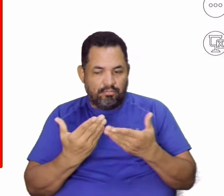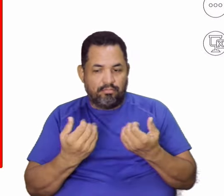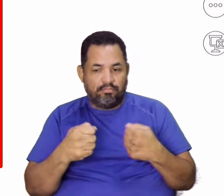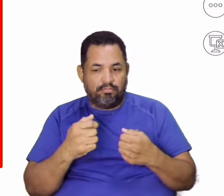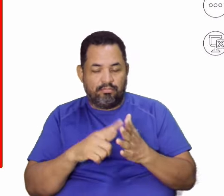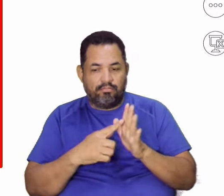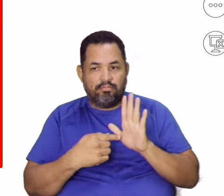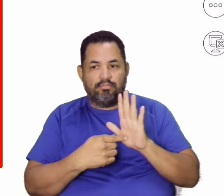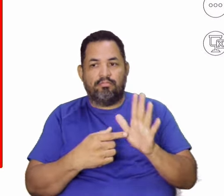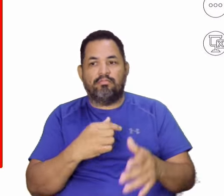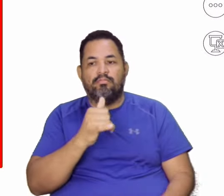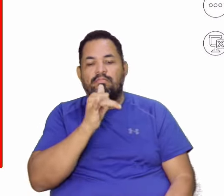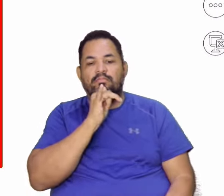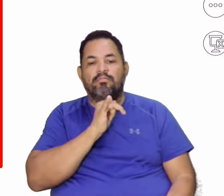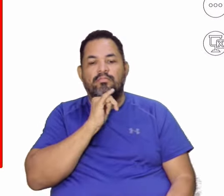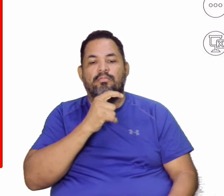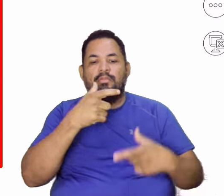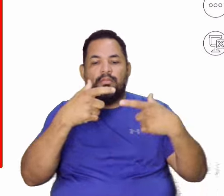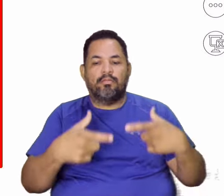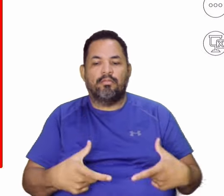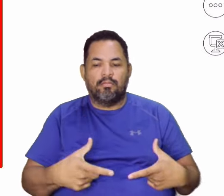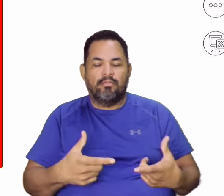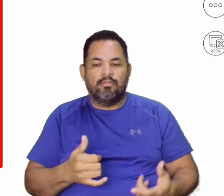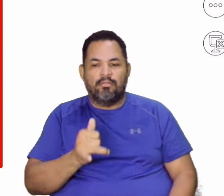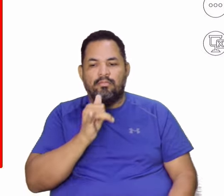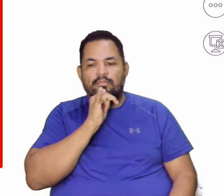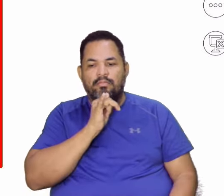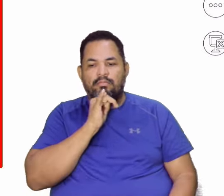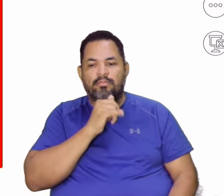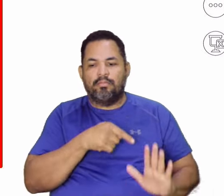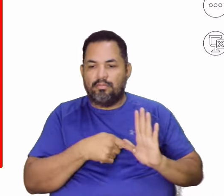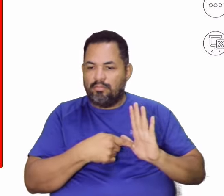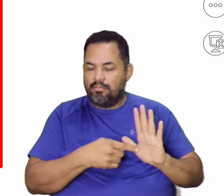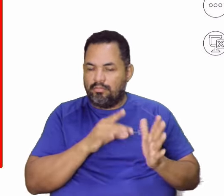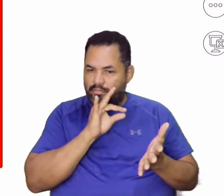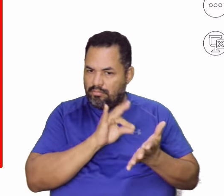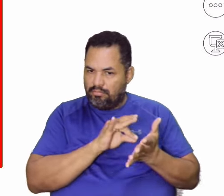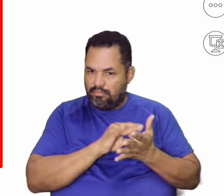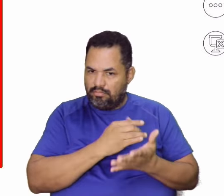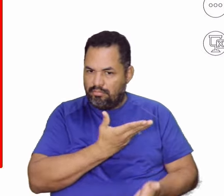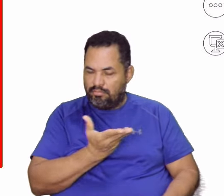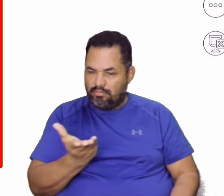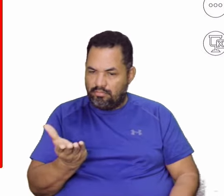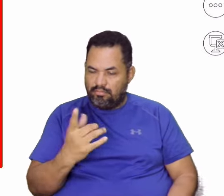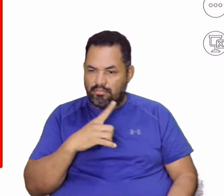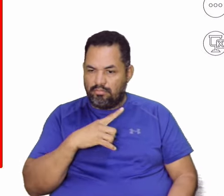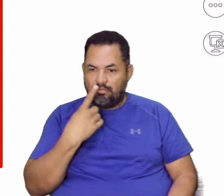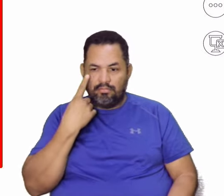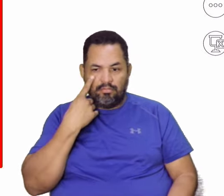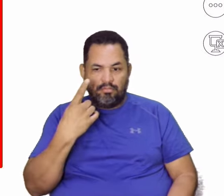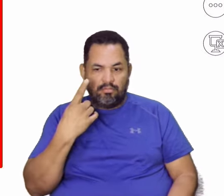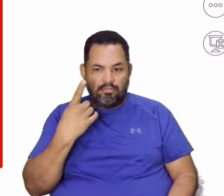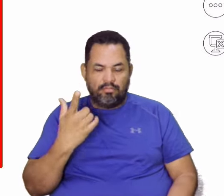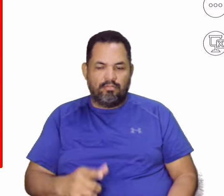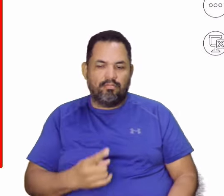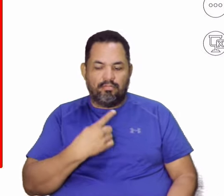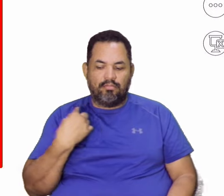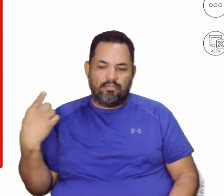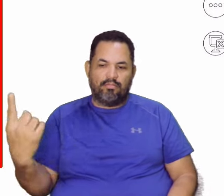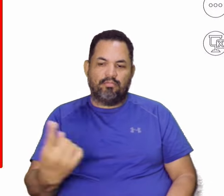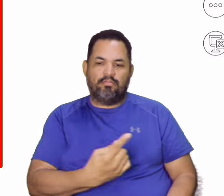trazer aqui exemplo da sua localidade da sua realidade tá bom caríssimo estudante ou que você tem observado aí no seu entorno